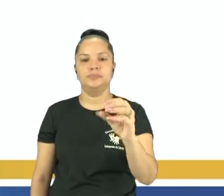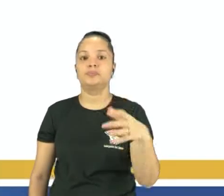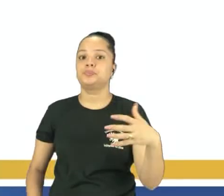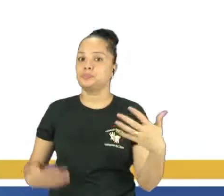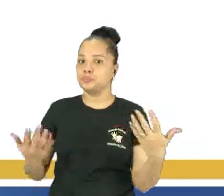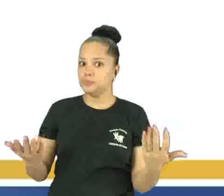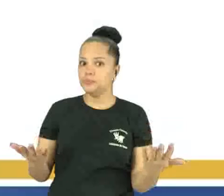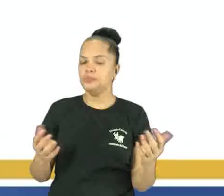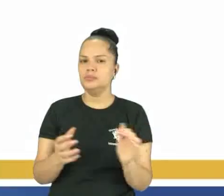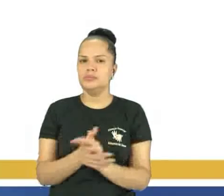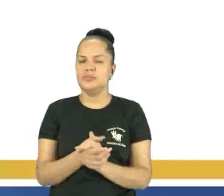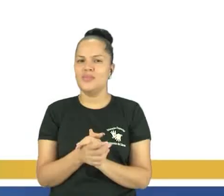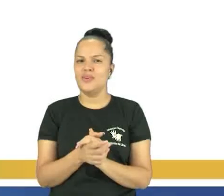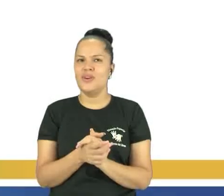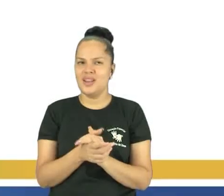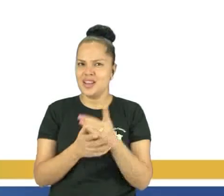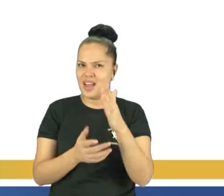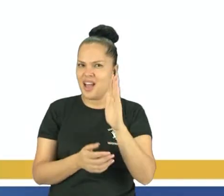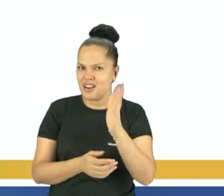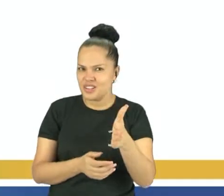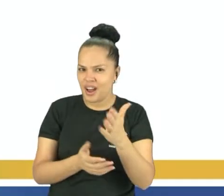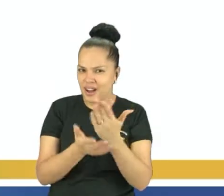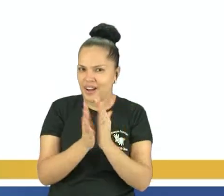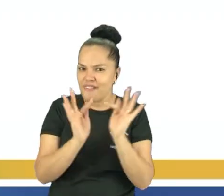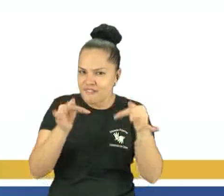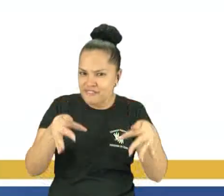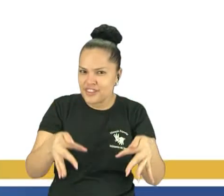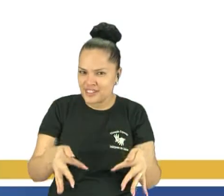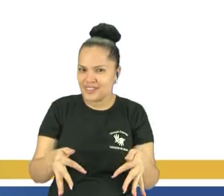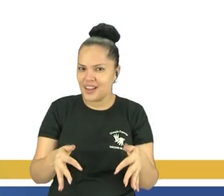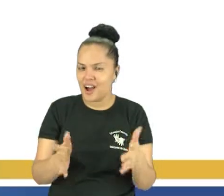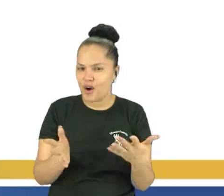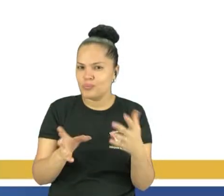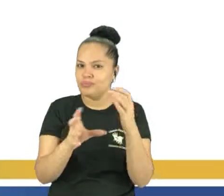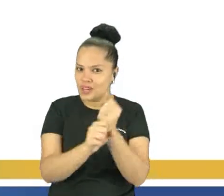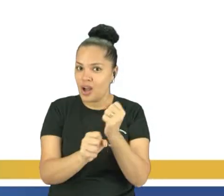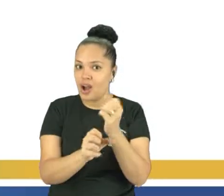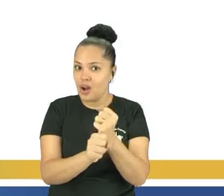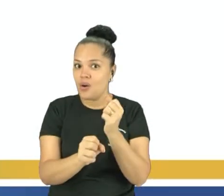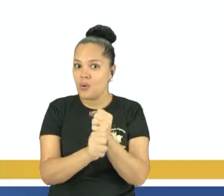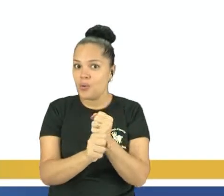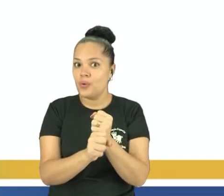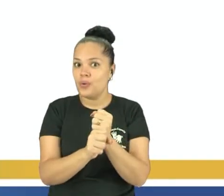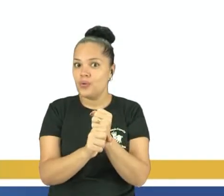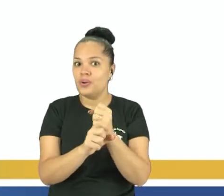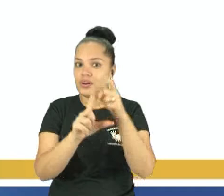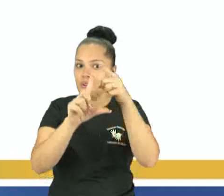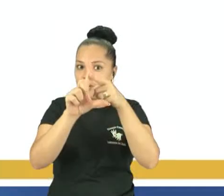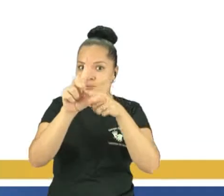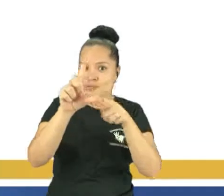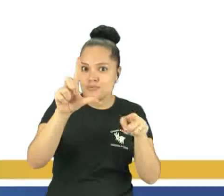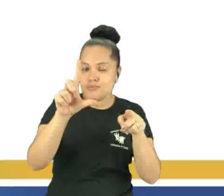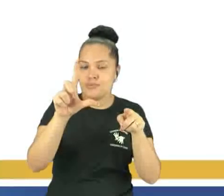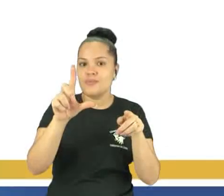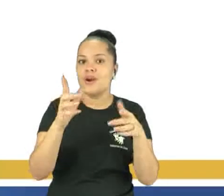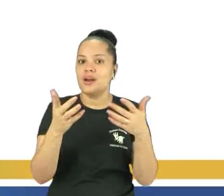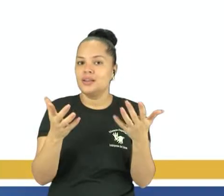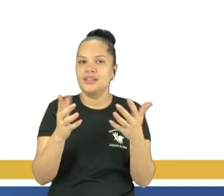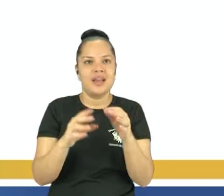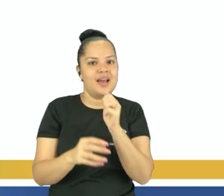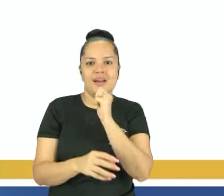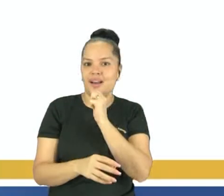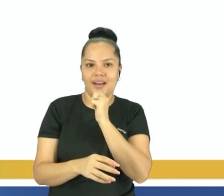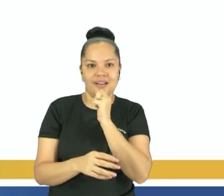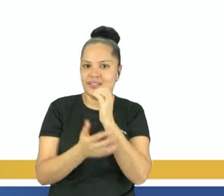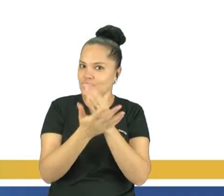Gente, será que nós terminamos nossa questão? Observe o que a questão pede. Calcule o valor de cada ângulo, né? Bom, então nós não terminamos